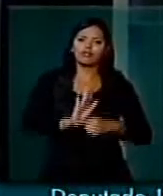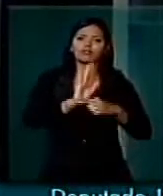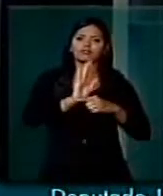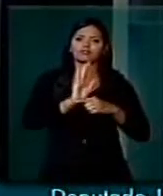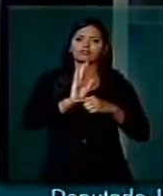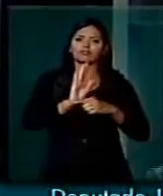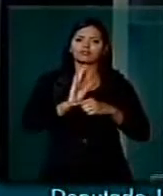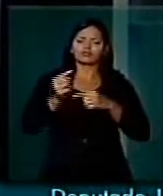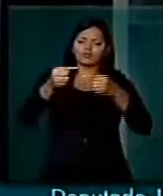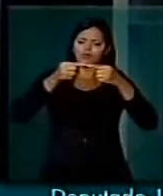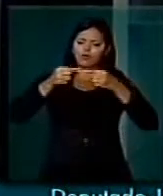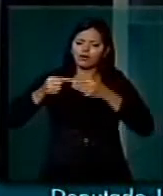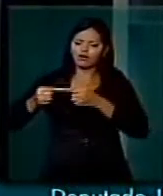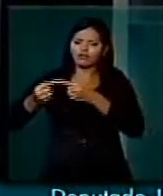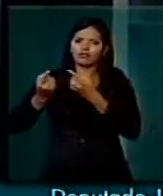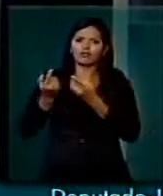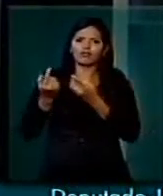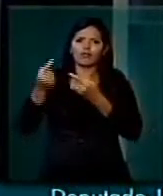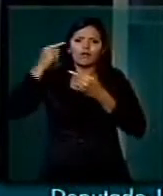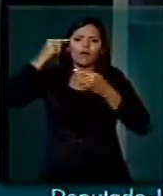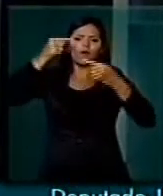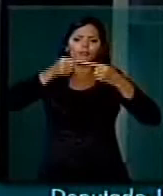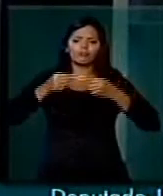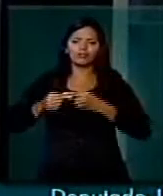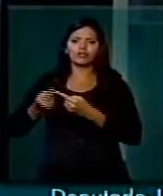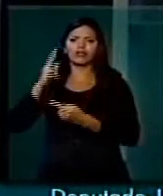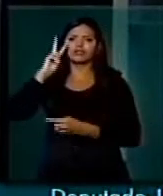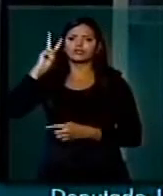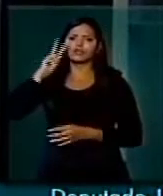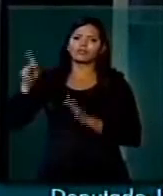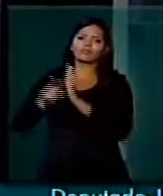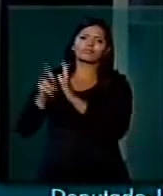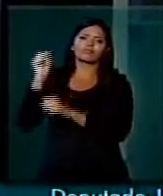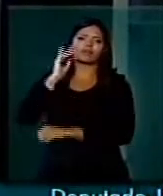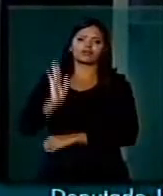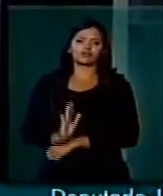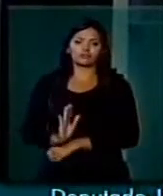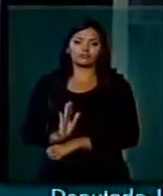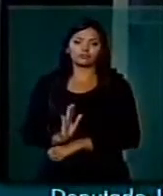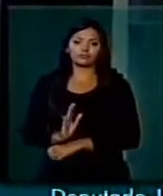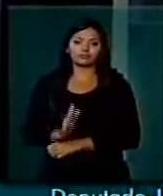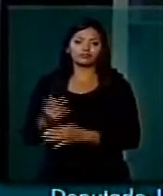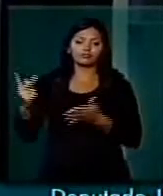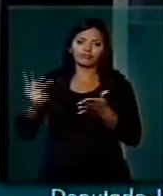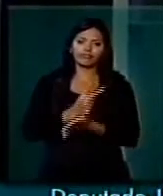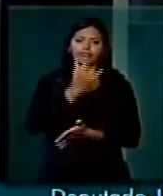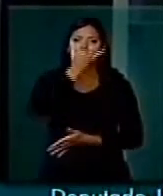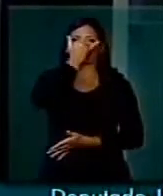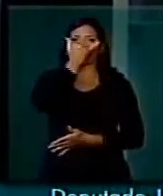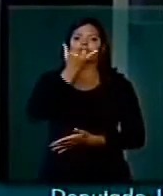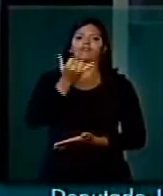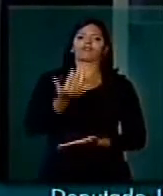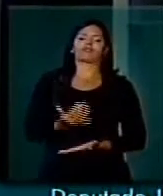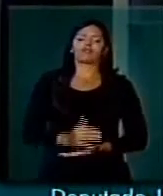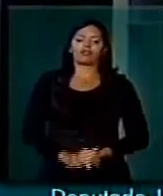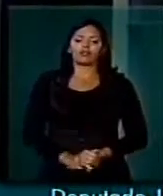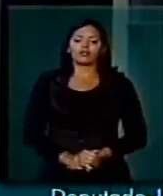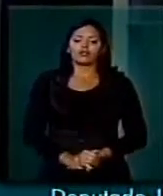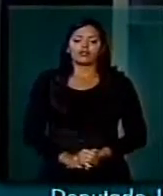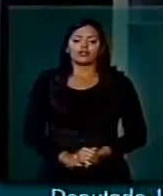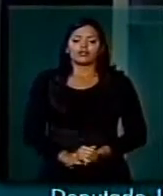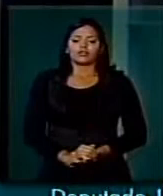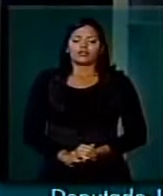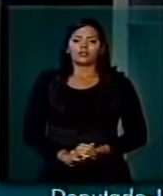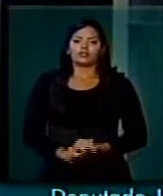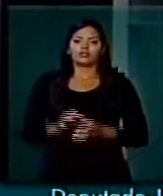extraordinária, sendo coerente com a sua história. E agora, em função dessa tragédia, o Estado